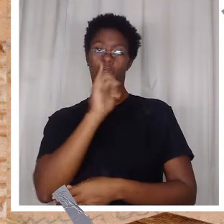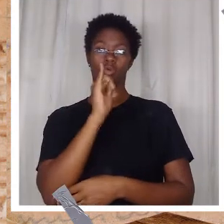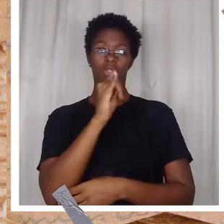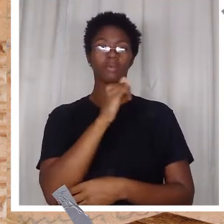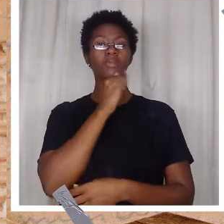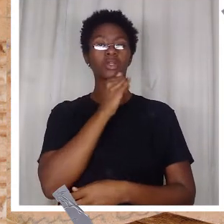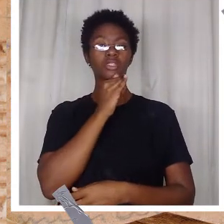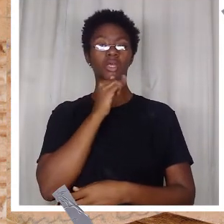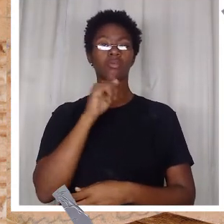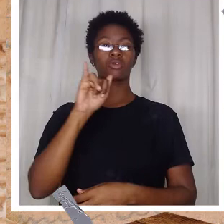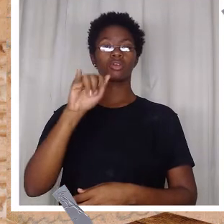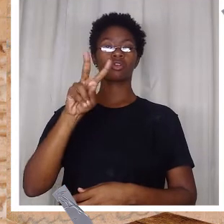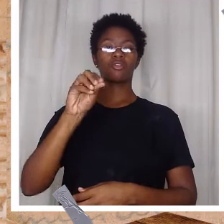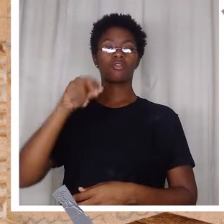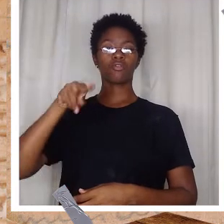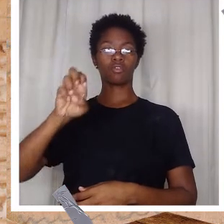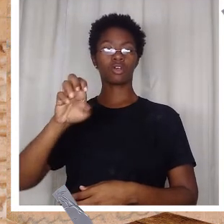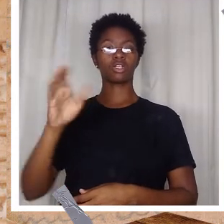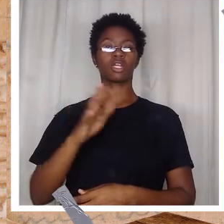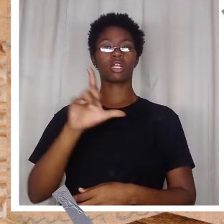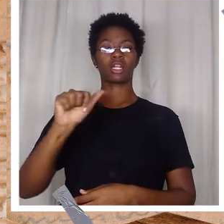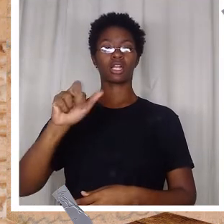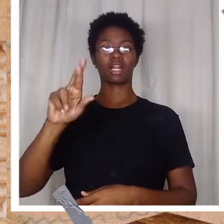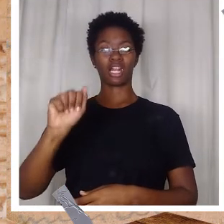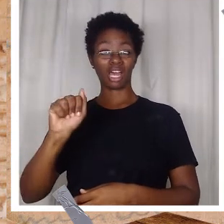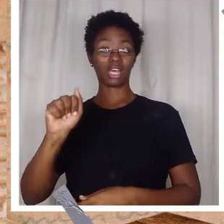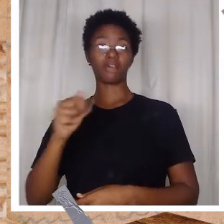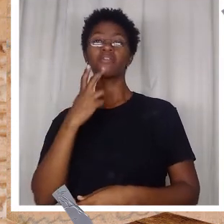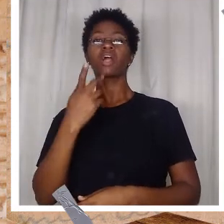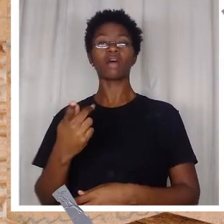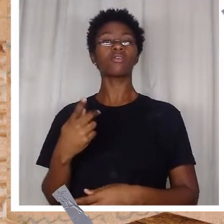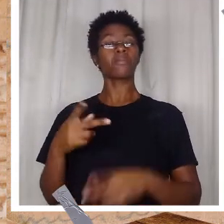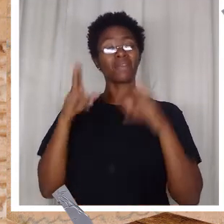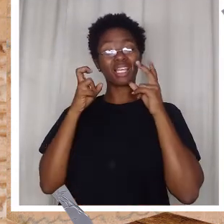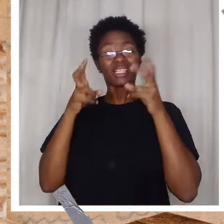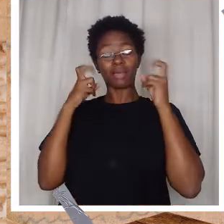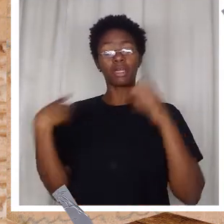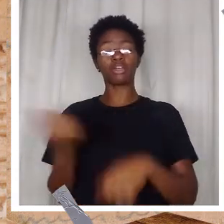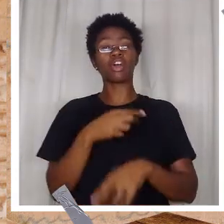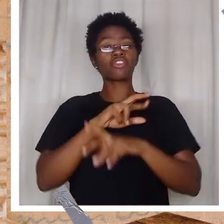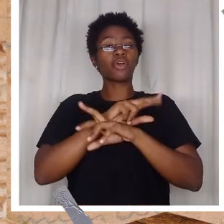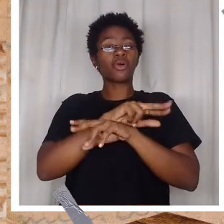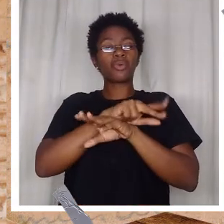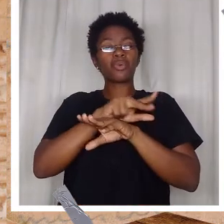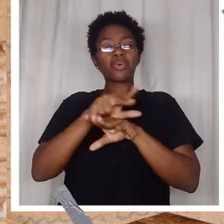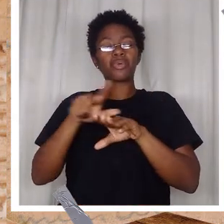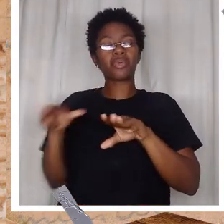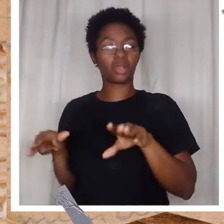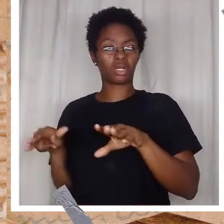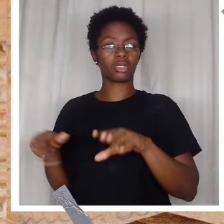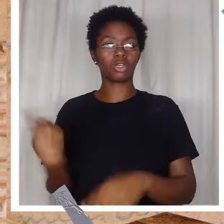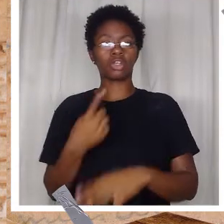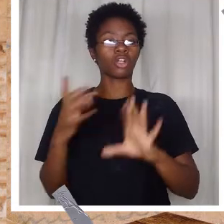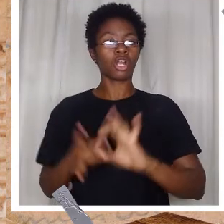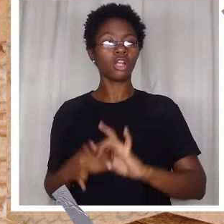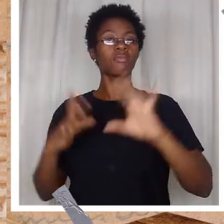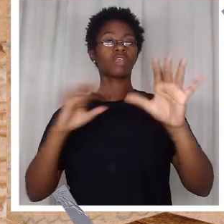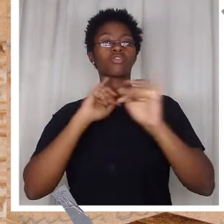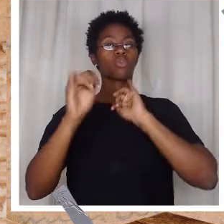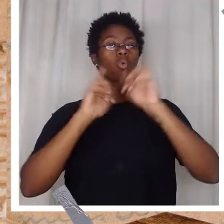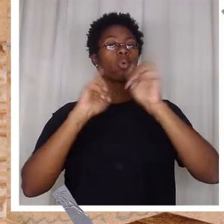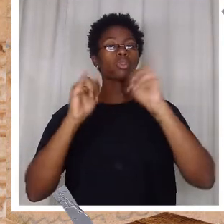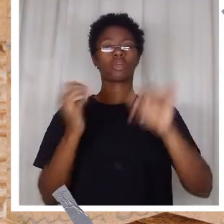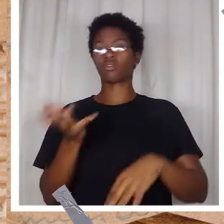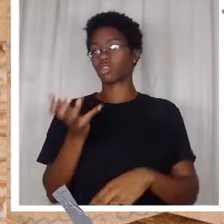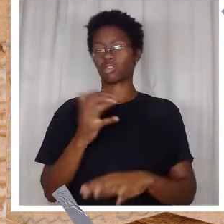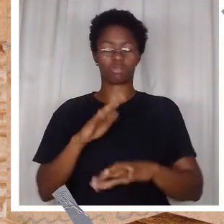que perceber que nós somos plurais. E que o artista pode, nós, artistas, temos a liberdade de contar o que quiser. E concordo com o Pilar.